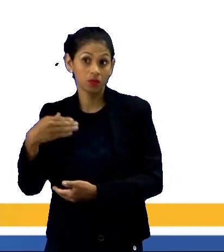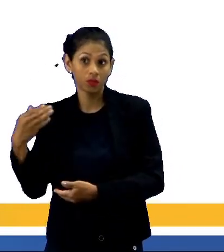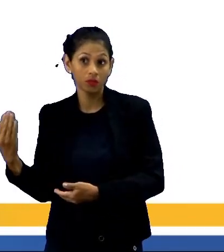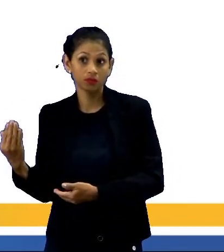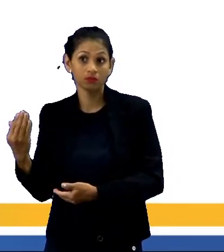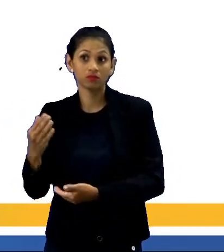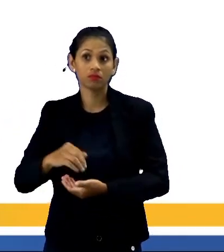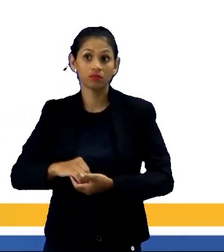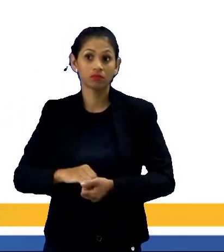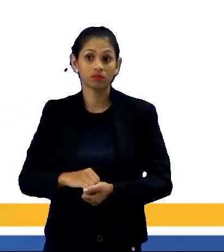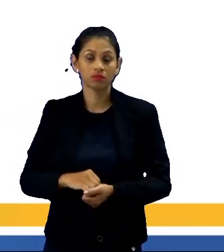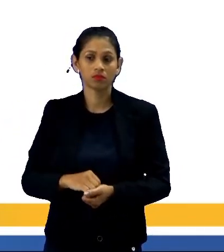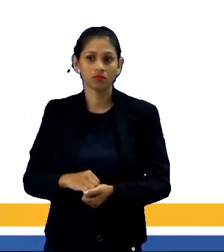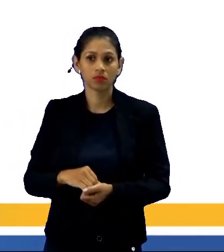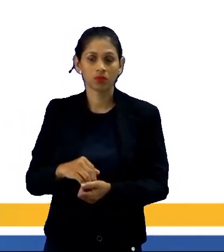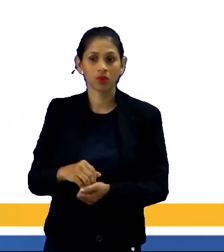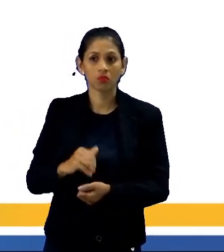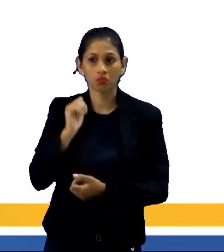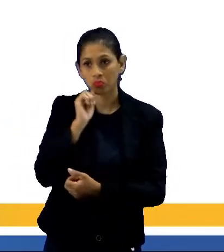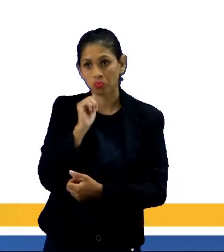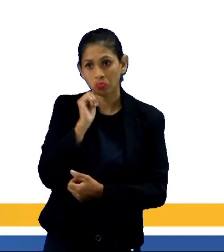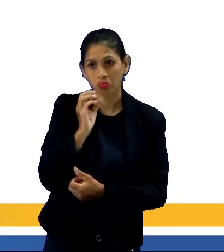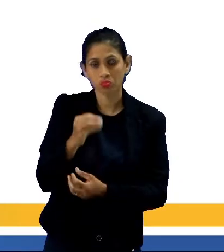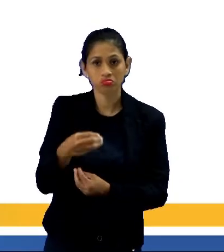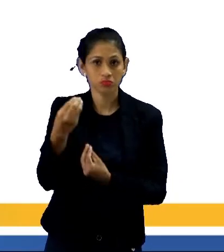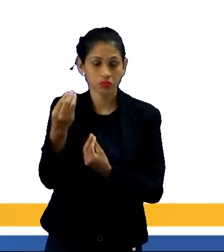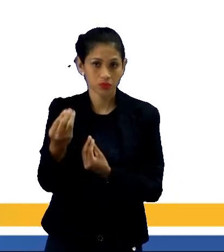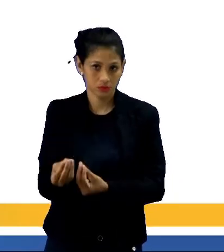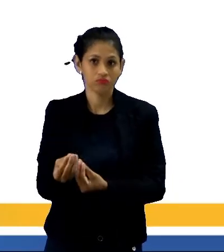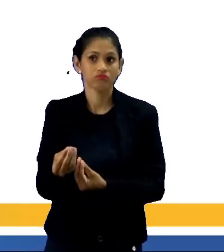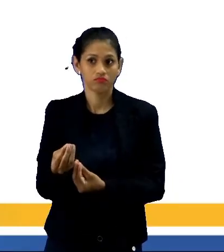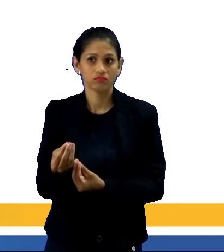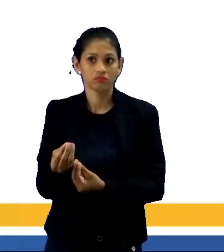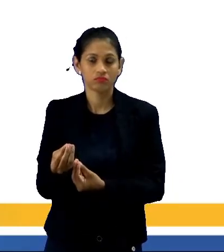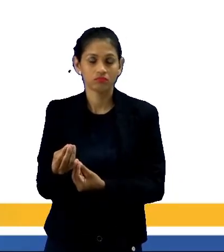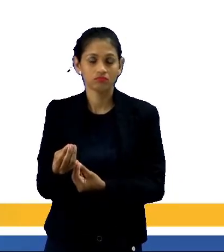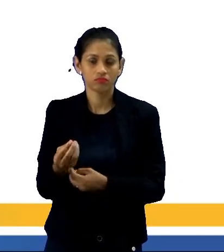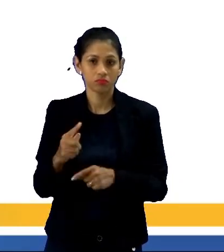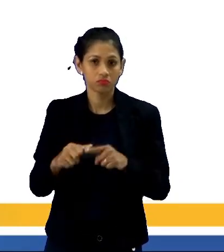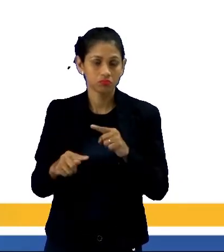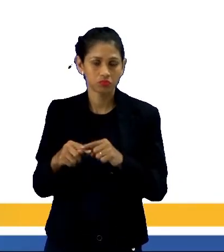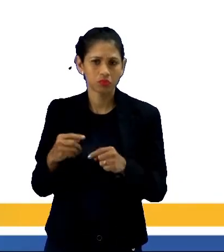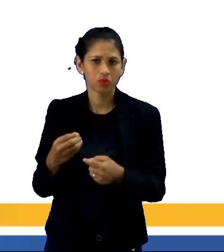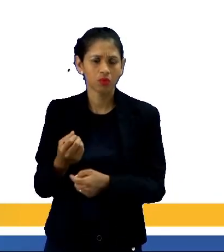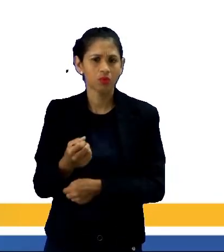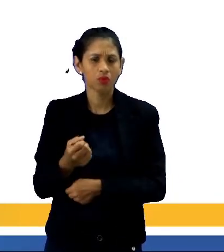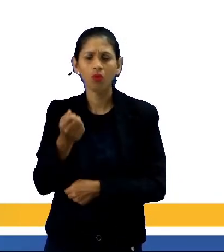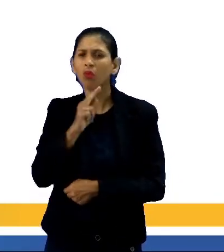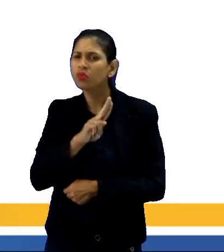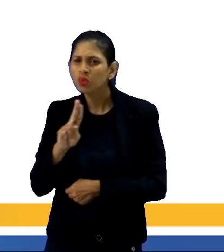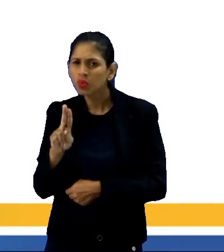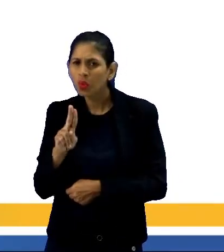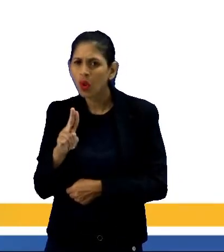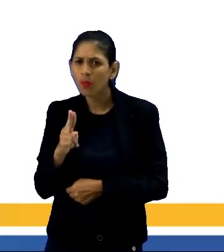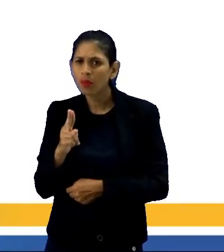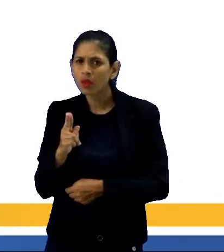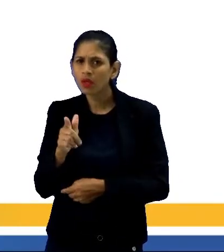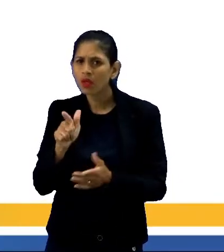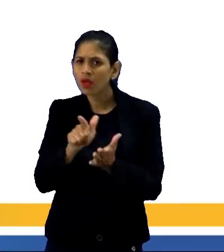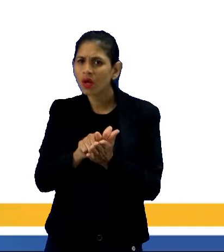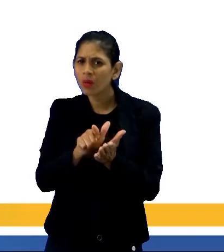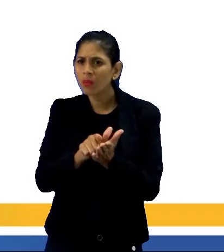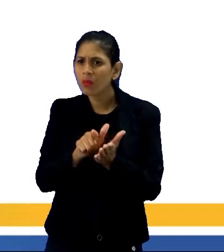moça, provavelmente na rua, ali entregando um material para alguém que está dentro de um veículo. Qual é o nome dessa